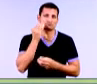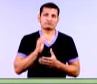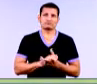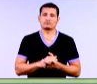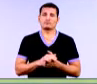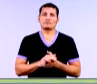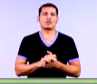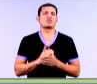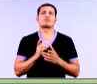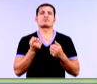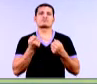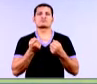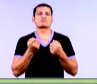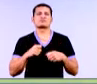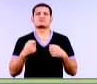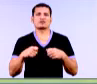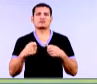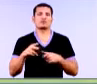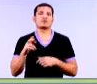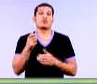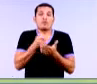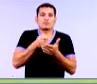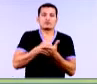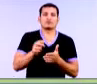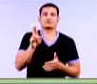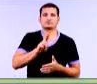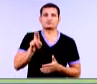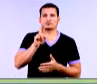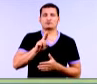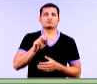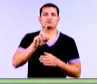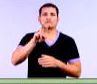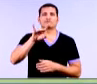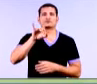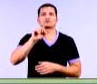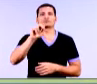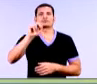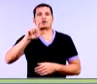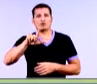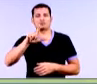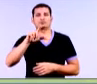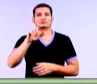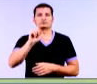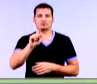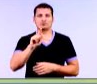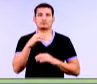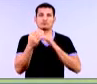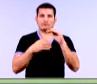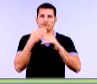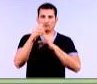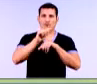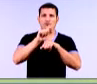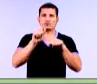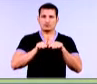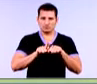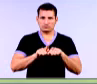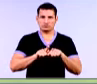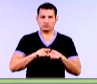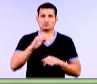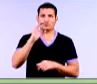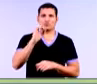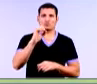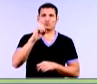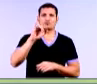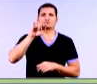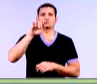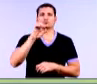são obrigados a usar o Visual G para desenvolver um algoritmo em pseudocódigo,